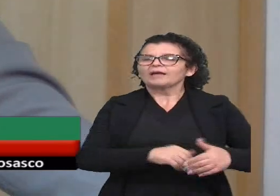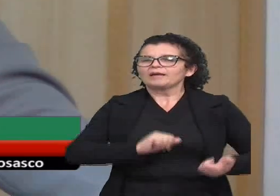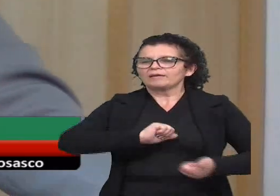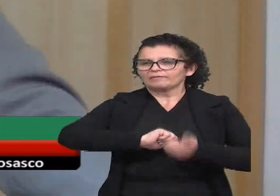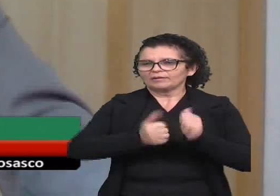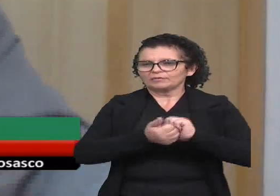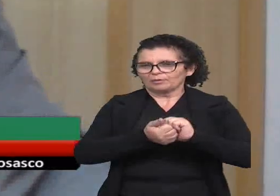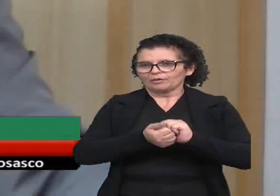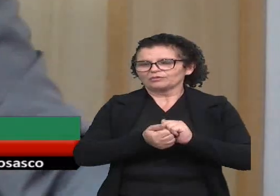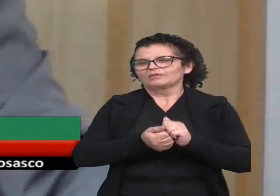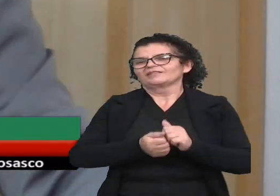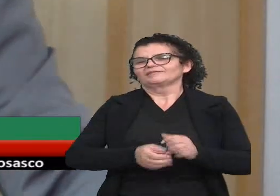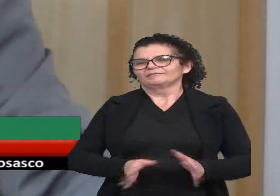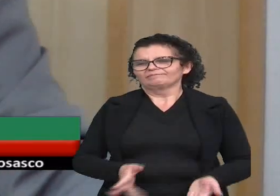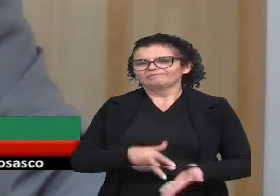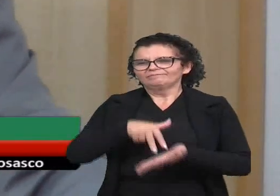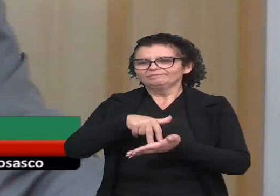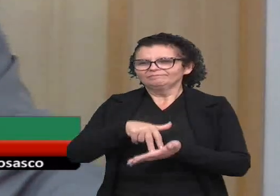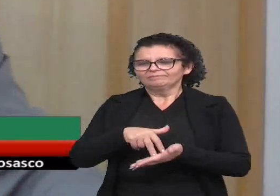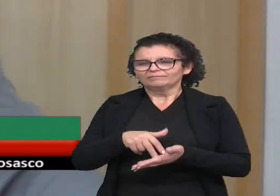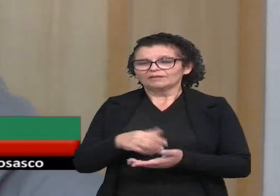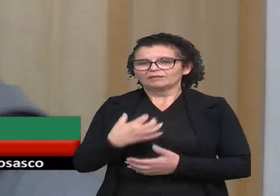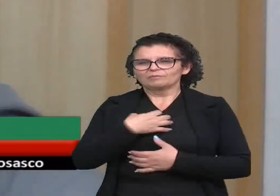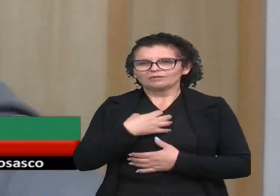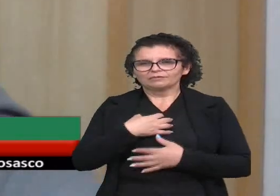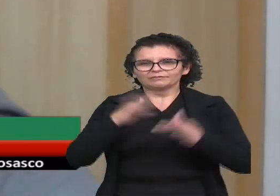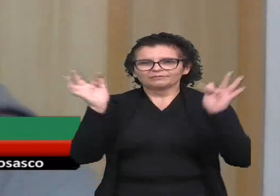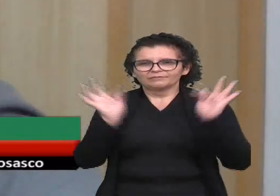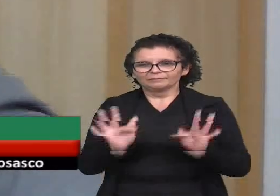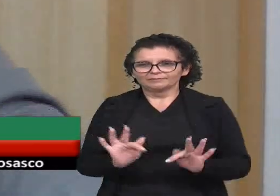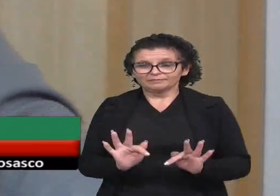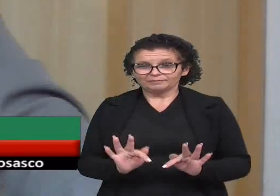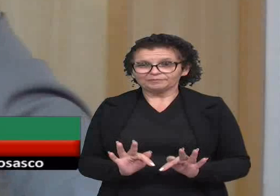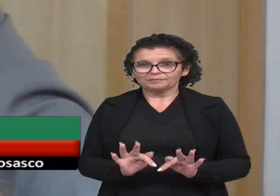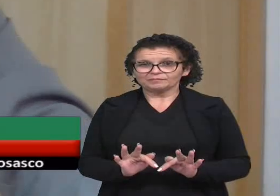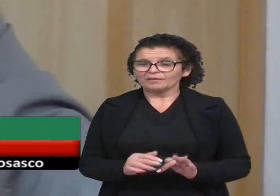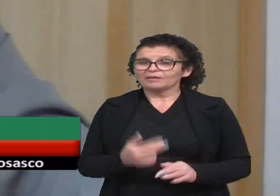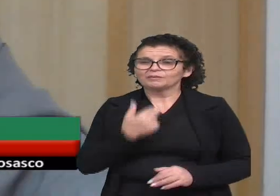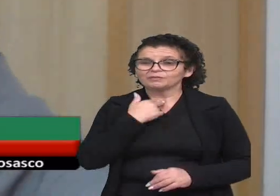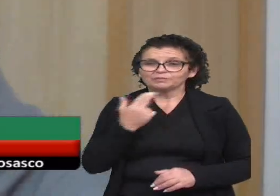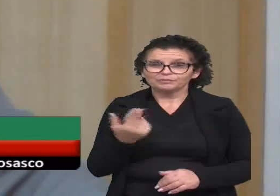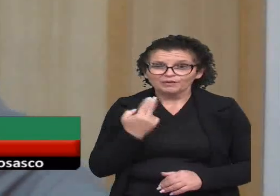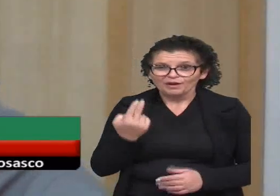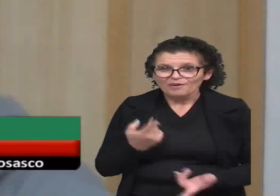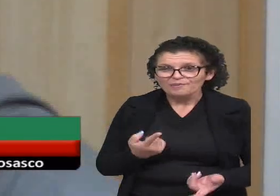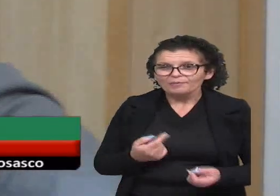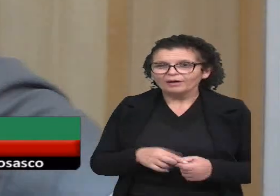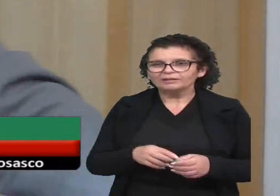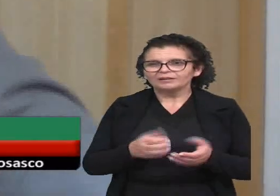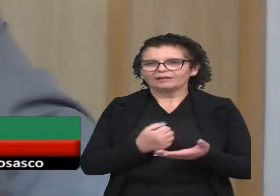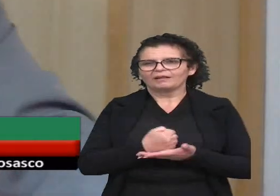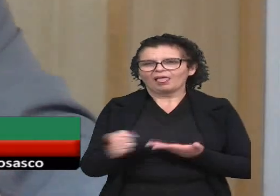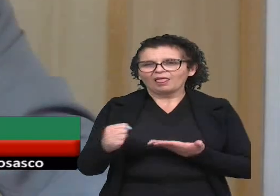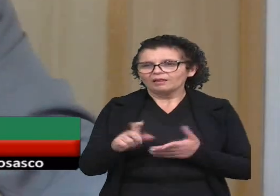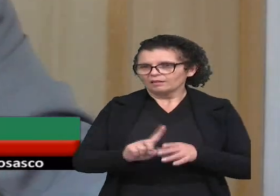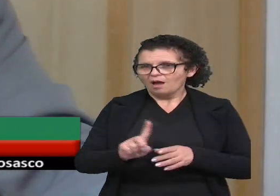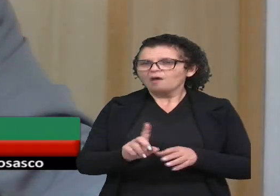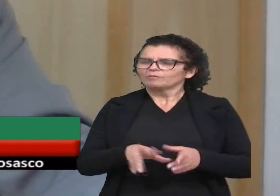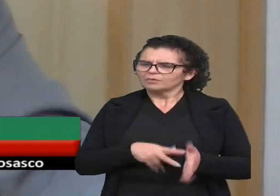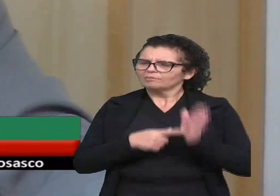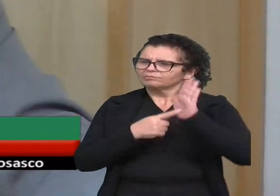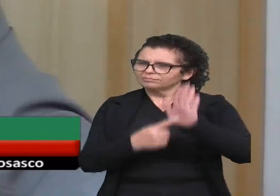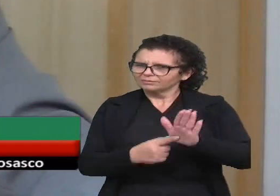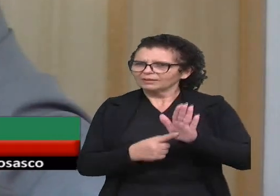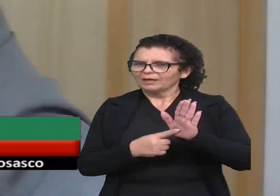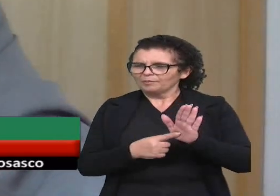aqui, me sinto honrado em fazer parte dessa história, e a gente não pode deixar de passar esse momento despercebido,